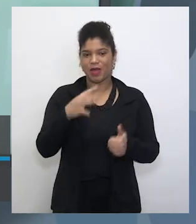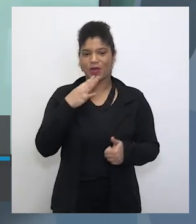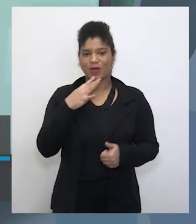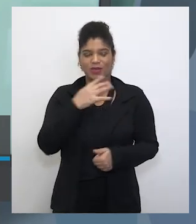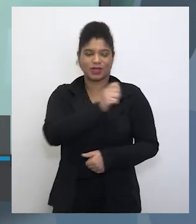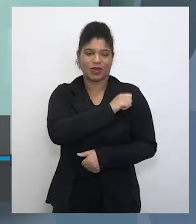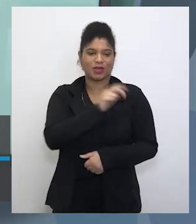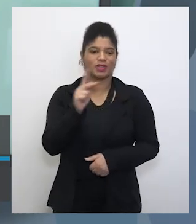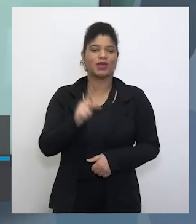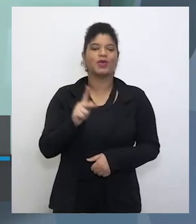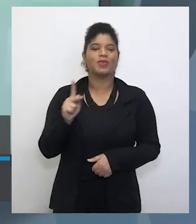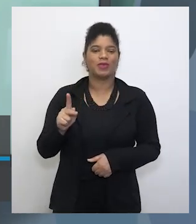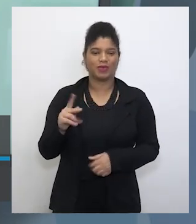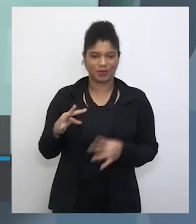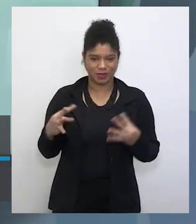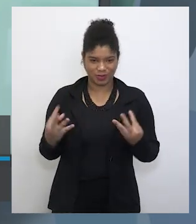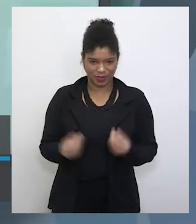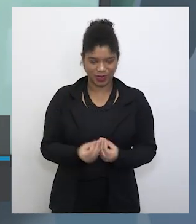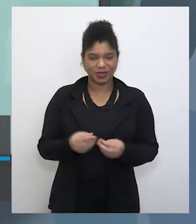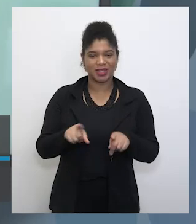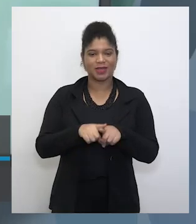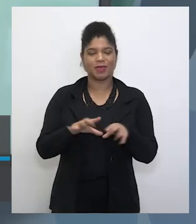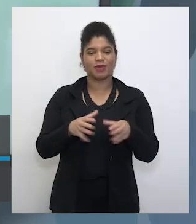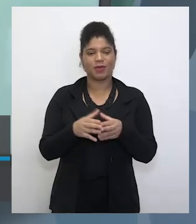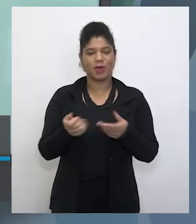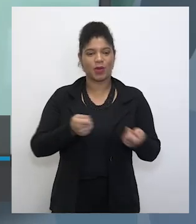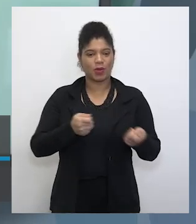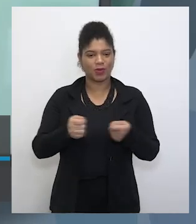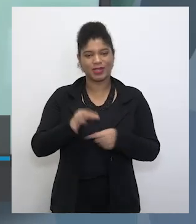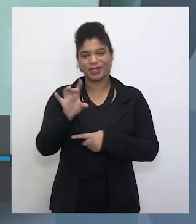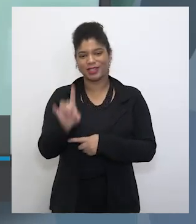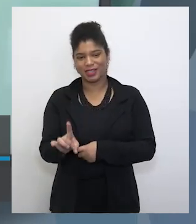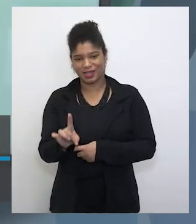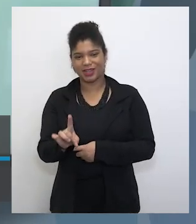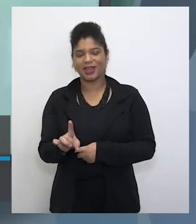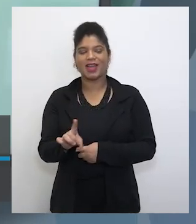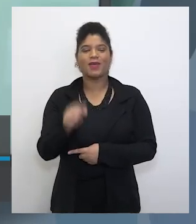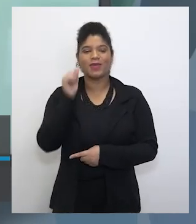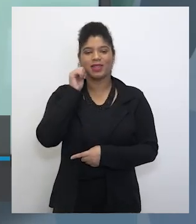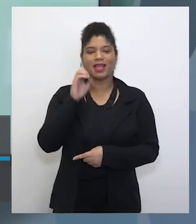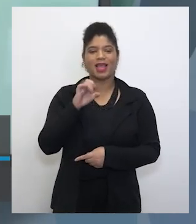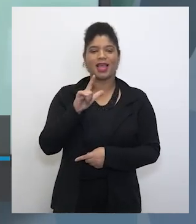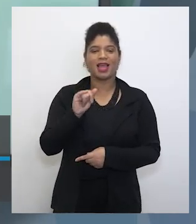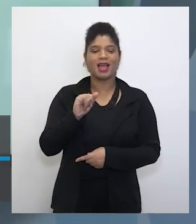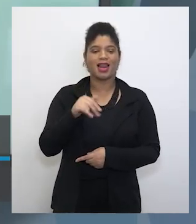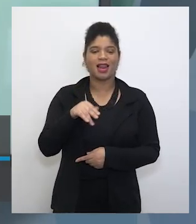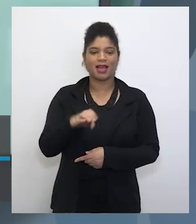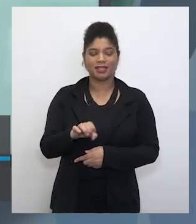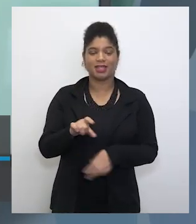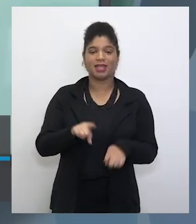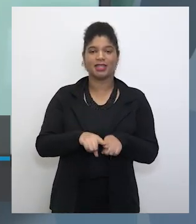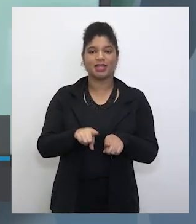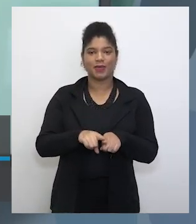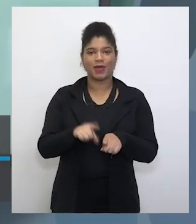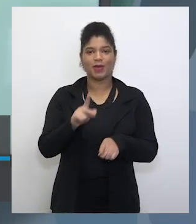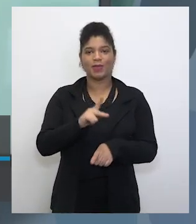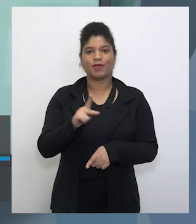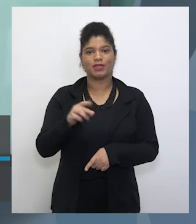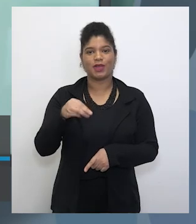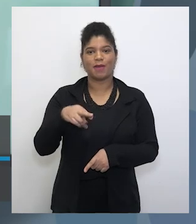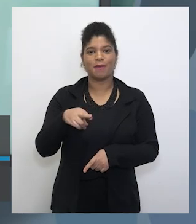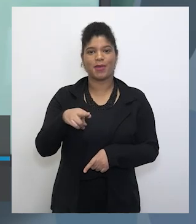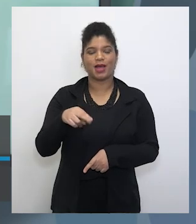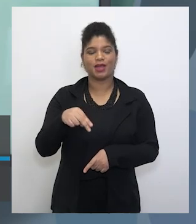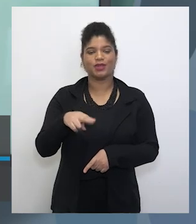os professores, a parte da coordenação, a direção Kátia, Elaine estava lá com a gente também, e os professores Manuel e Fernanda que